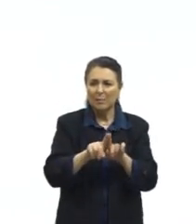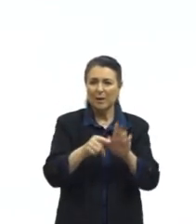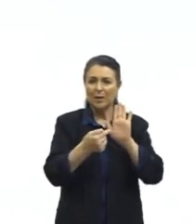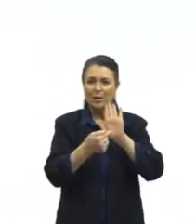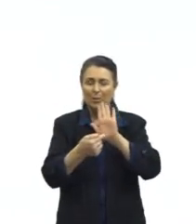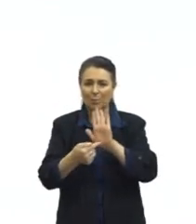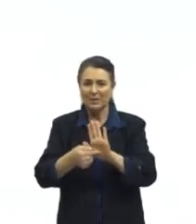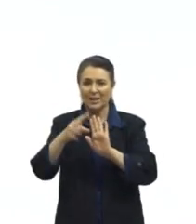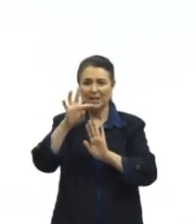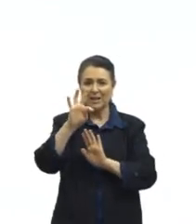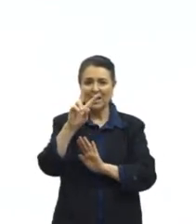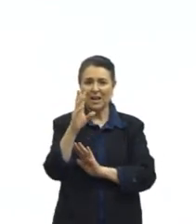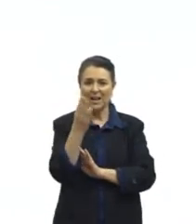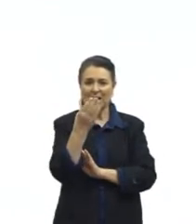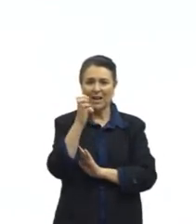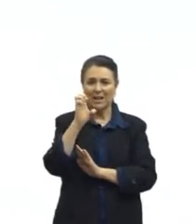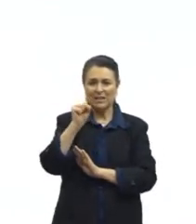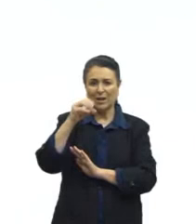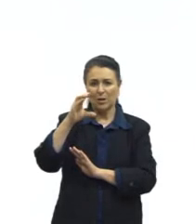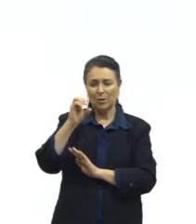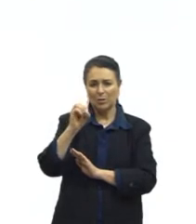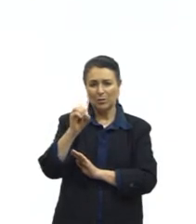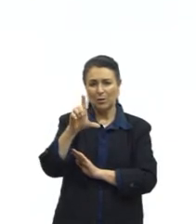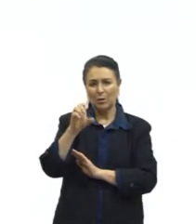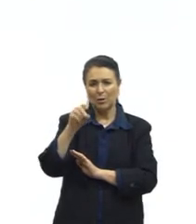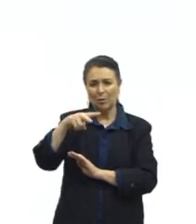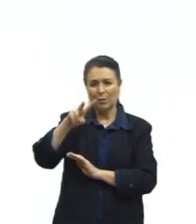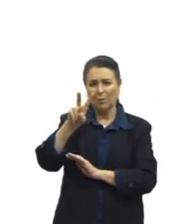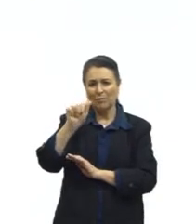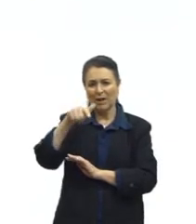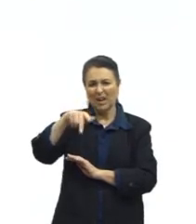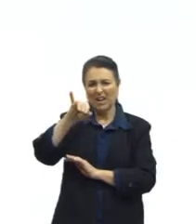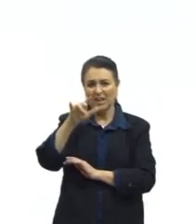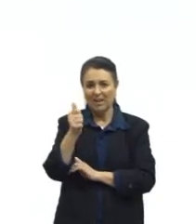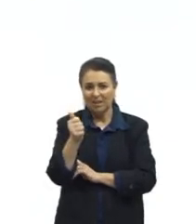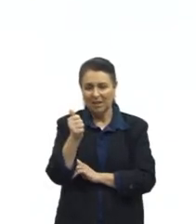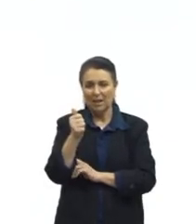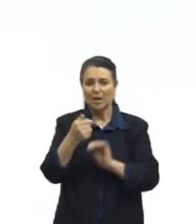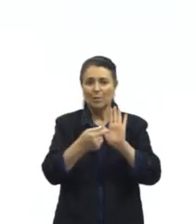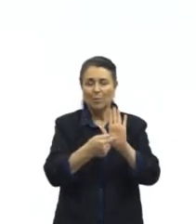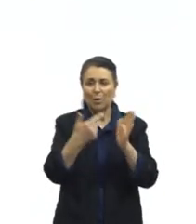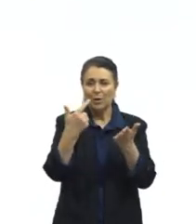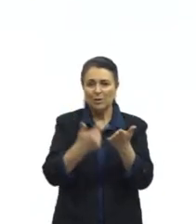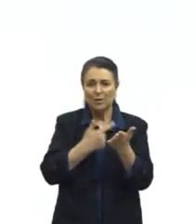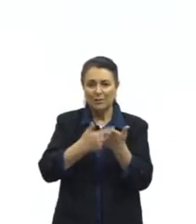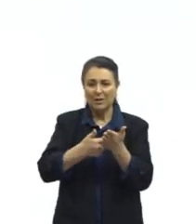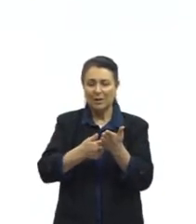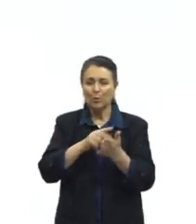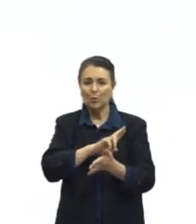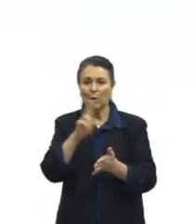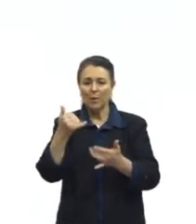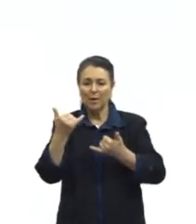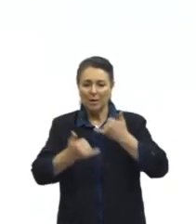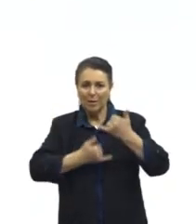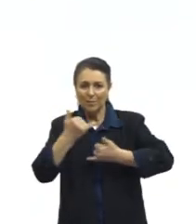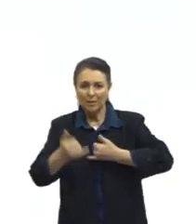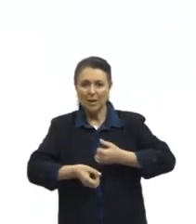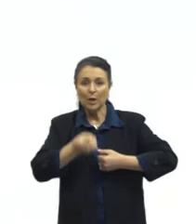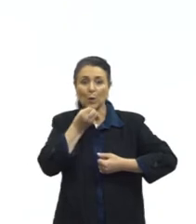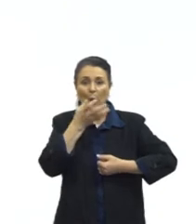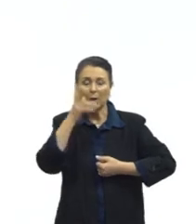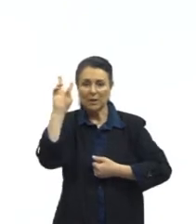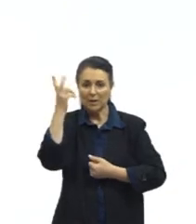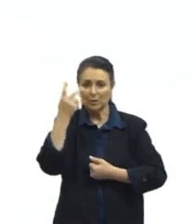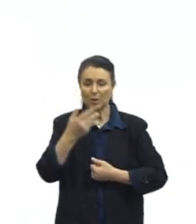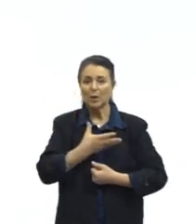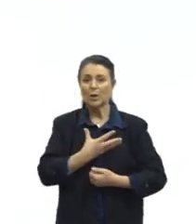Tcheco Eslováquia e também dessa vigilância tem um outro livro dele que é muito legal que é a brincadeira que fala de um jovem universitário